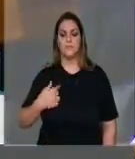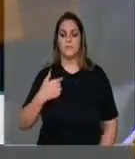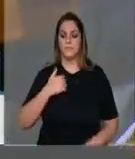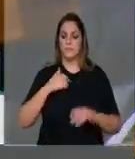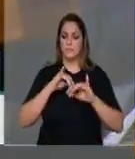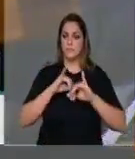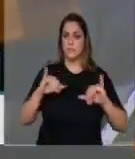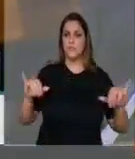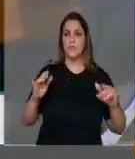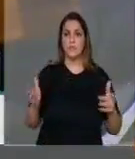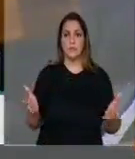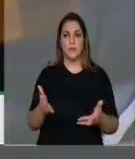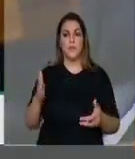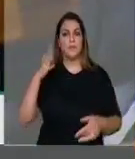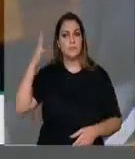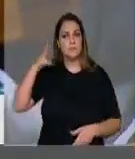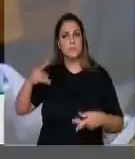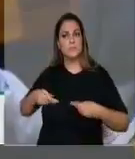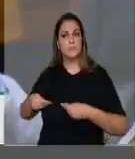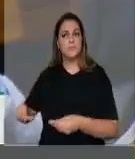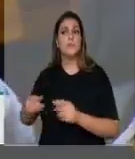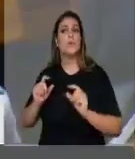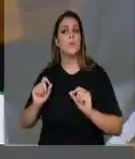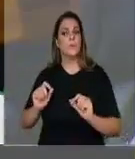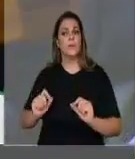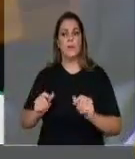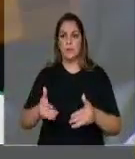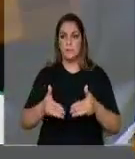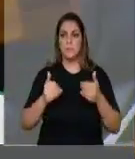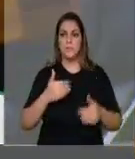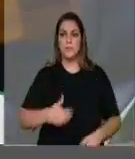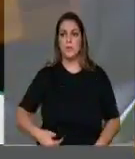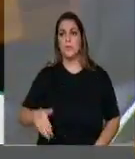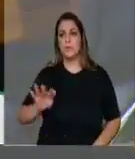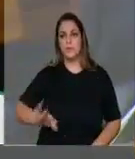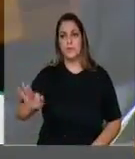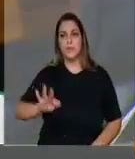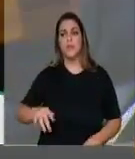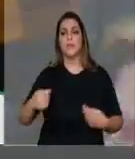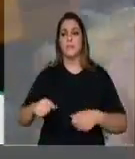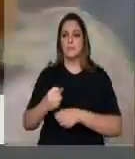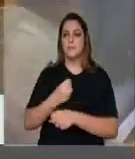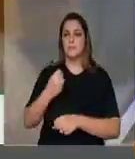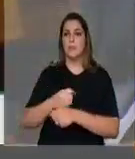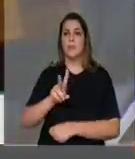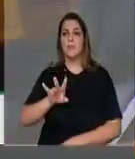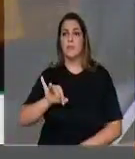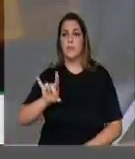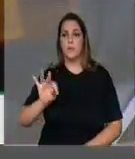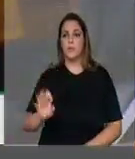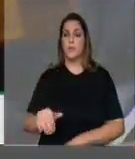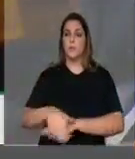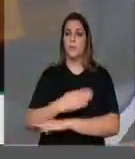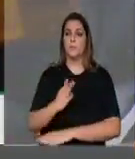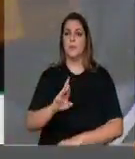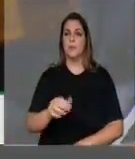na Voz do Brasil, é uma reivindicação ao governo federal que realize a construção do viaduto da BR-101,